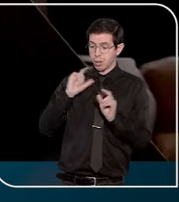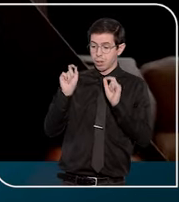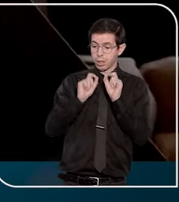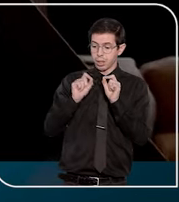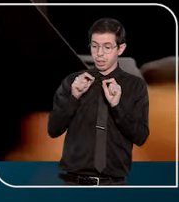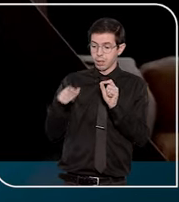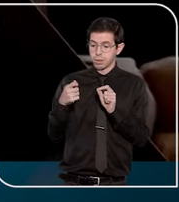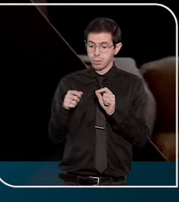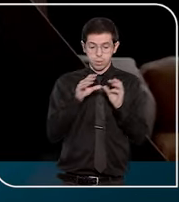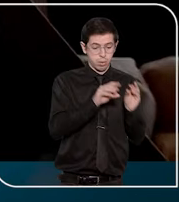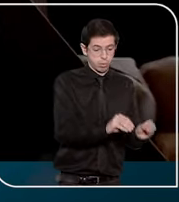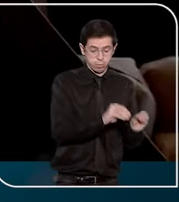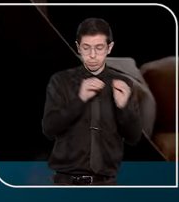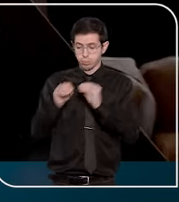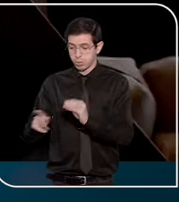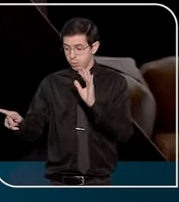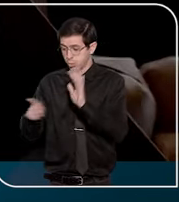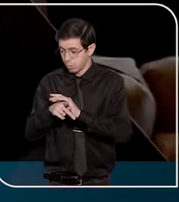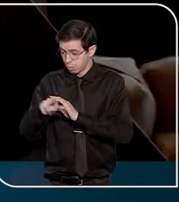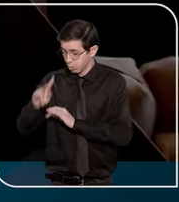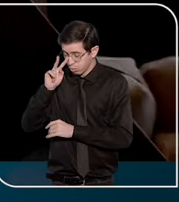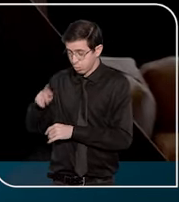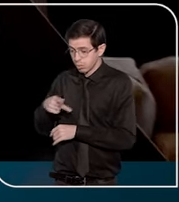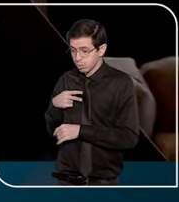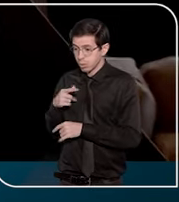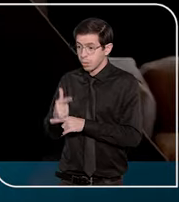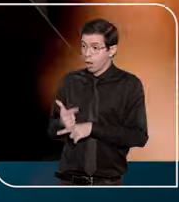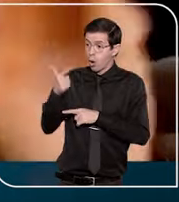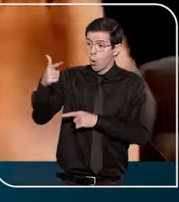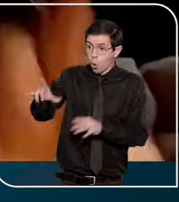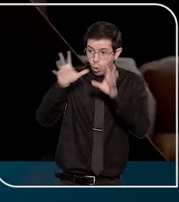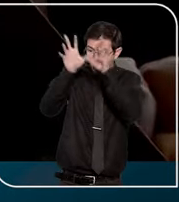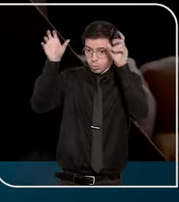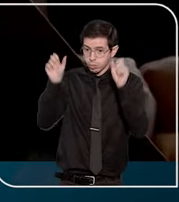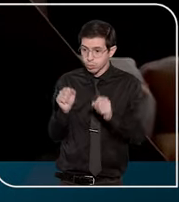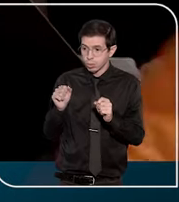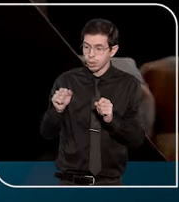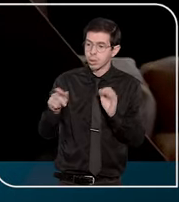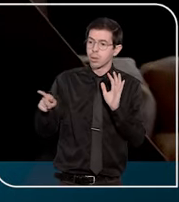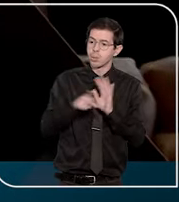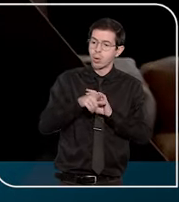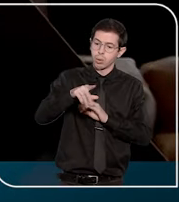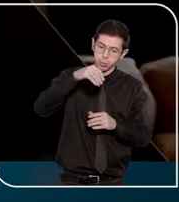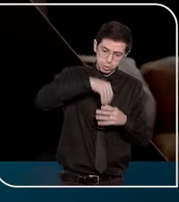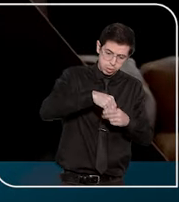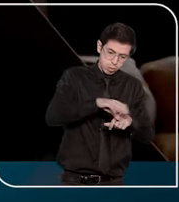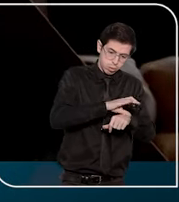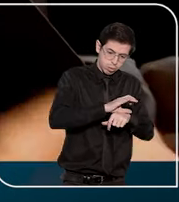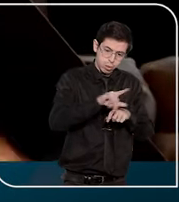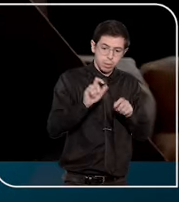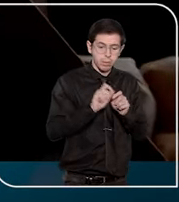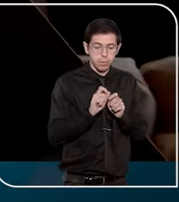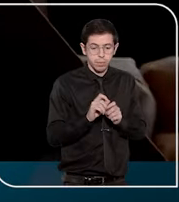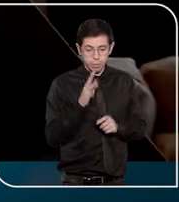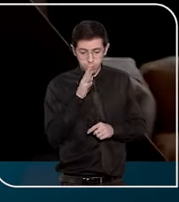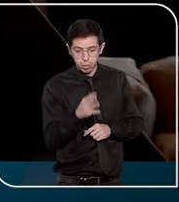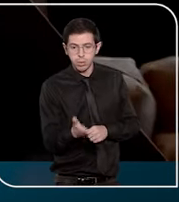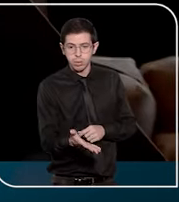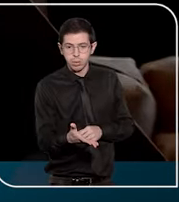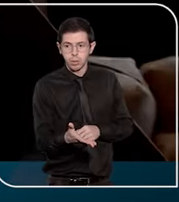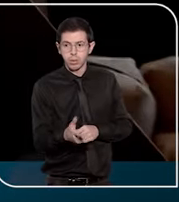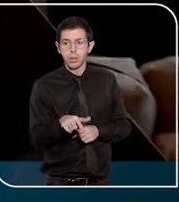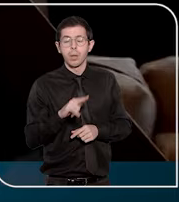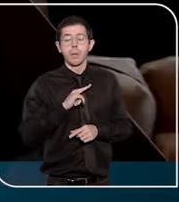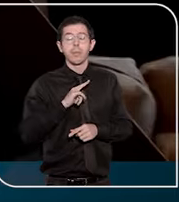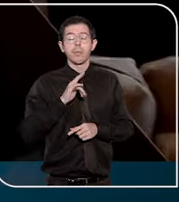tem que manejar ela nas vias próprias. Há outros tribunais designados pela Constituição para fazer essas alegações. Então, por mais que sejam